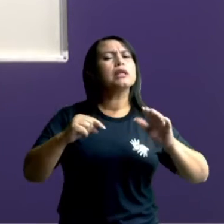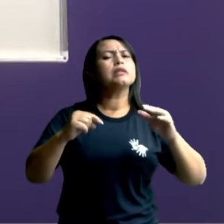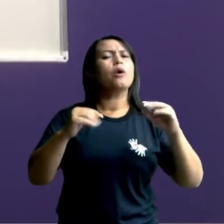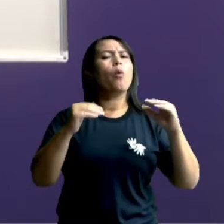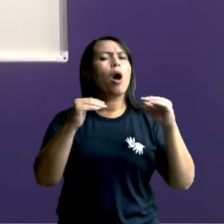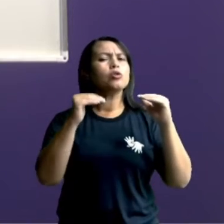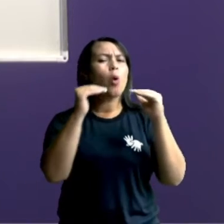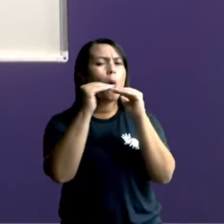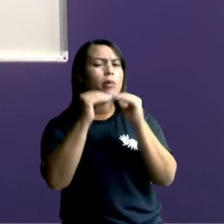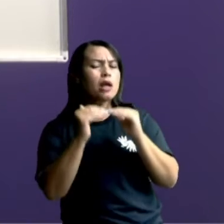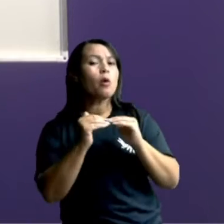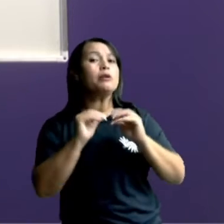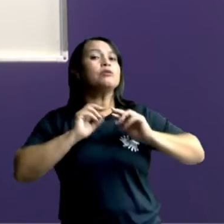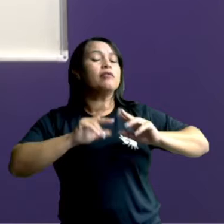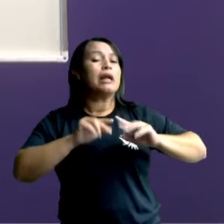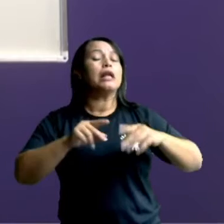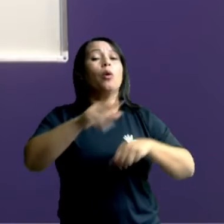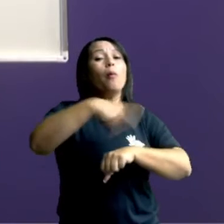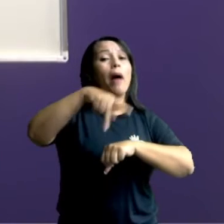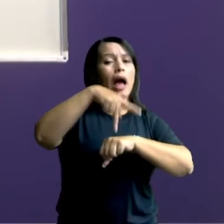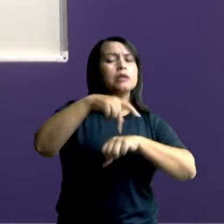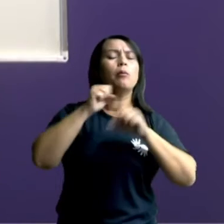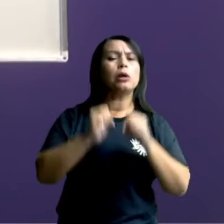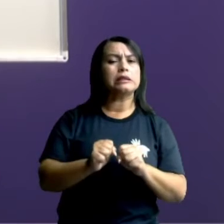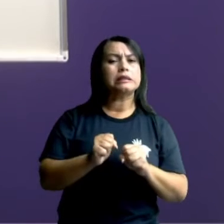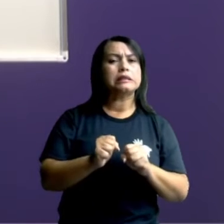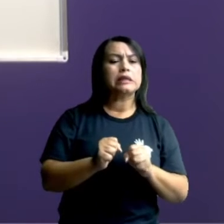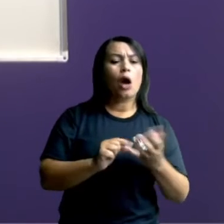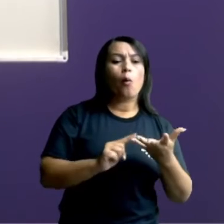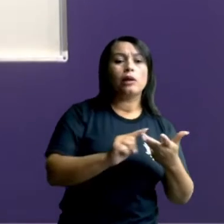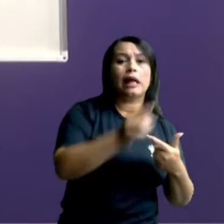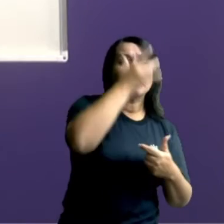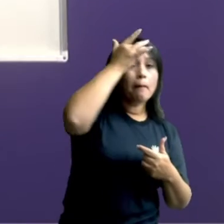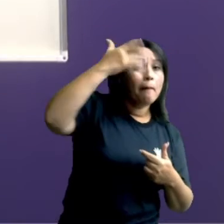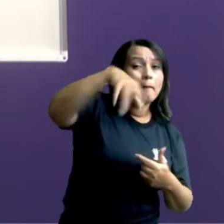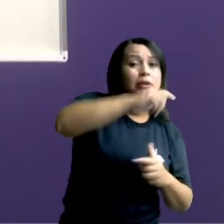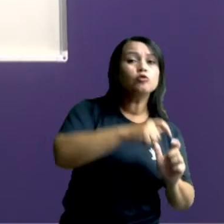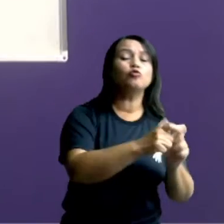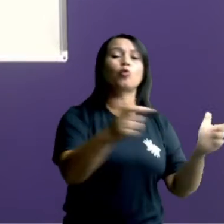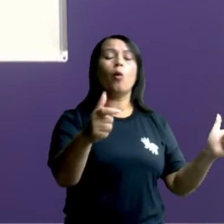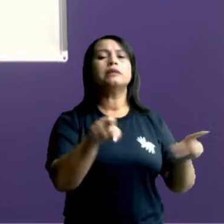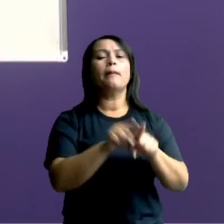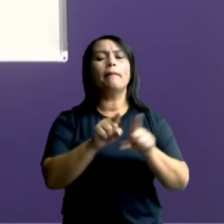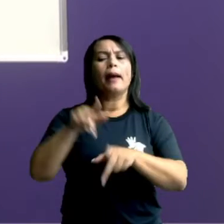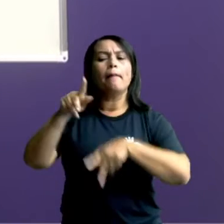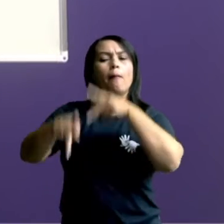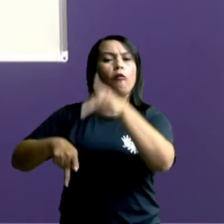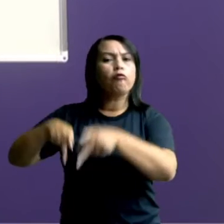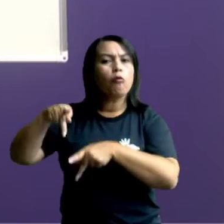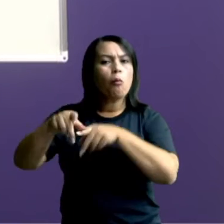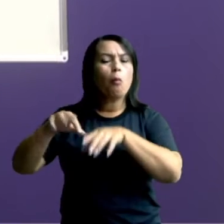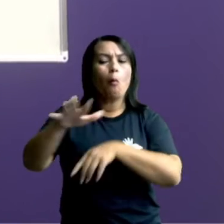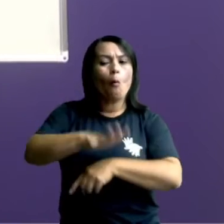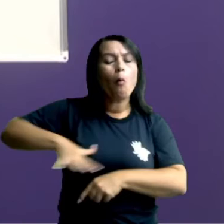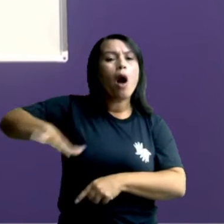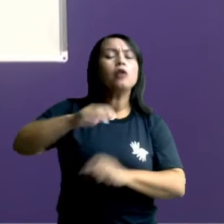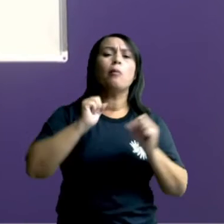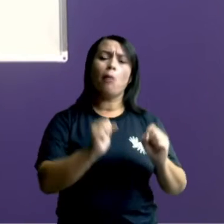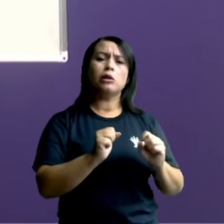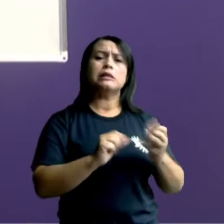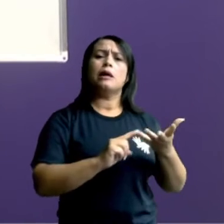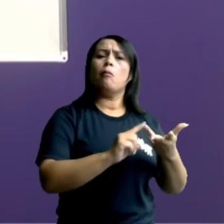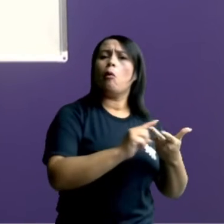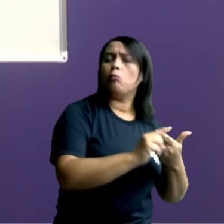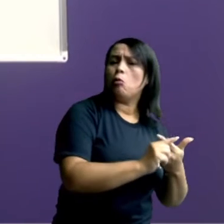vocês entenderem. Um país ele pode ser populoso e povoado, né? Ele pode ser populoso